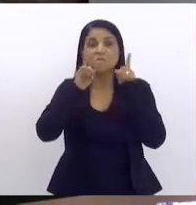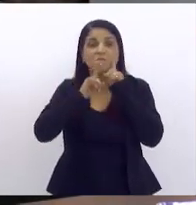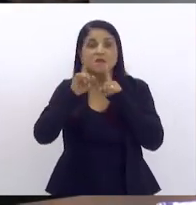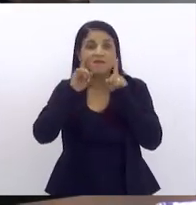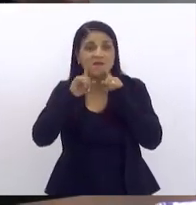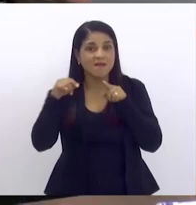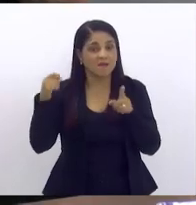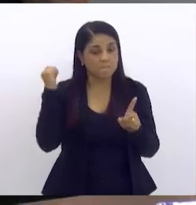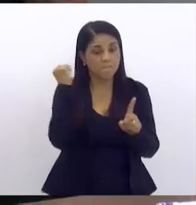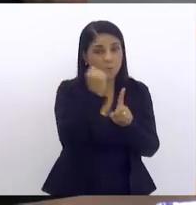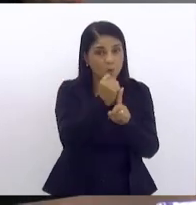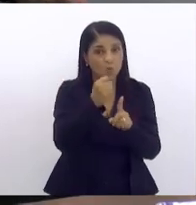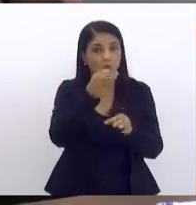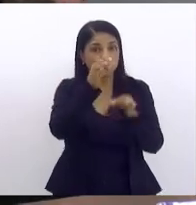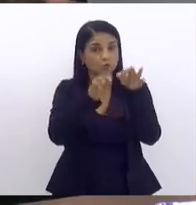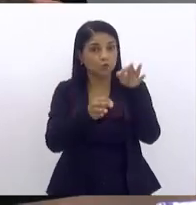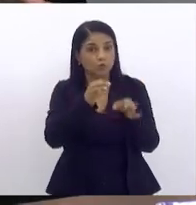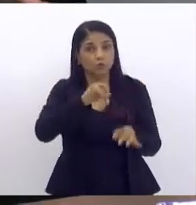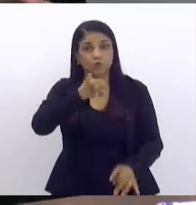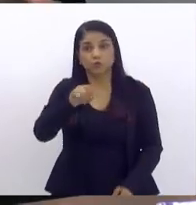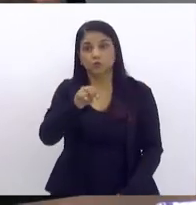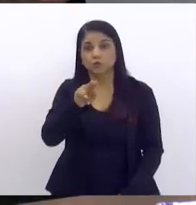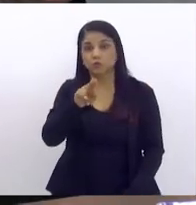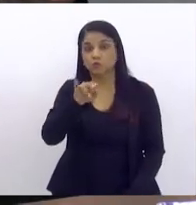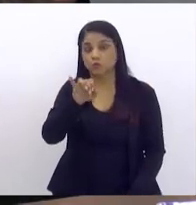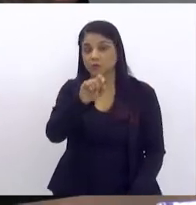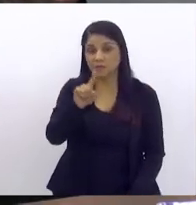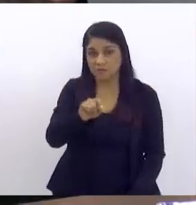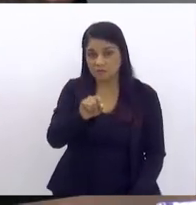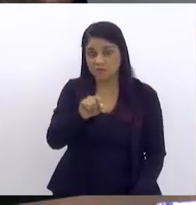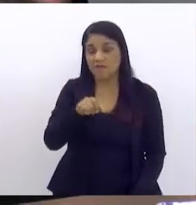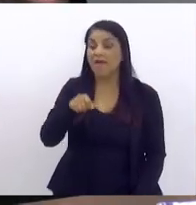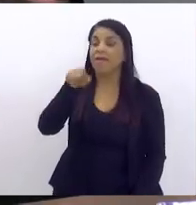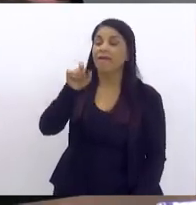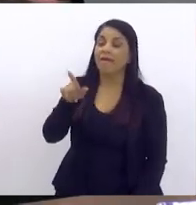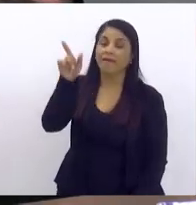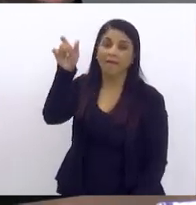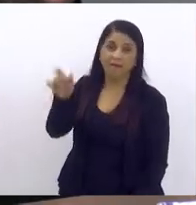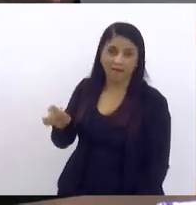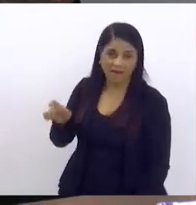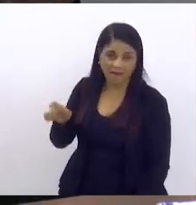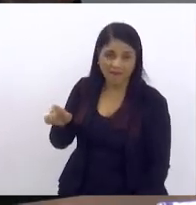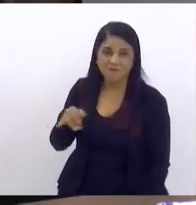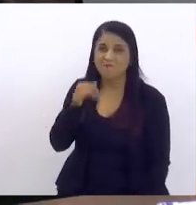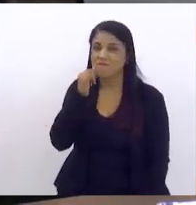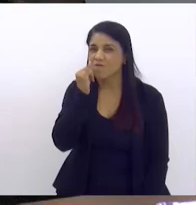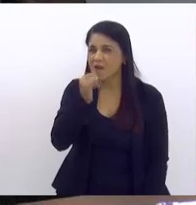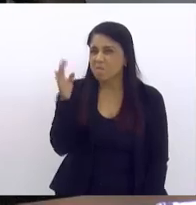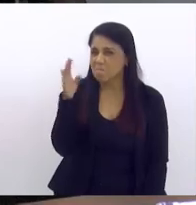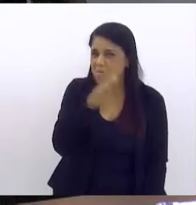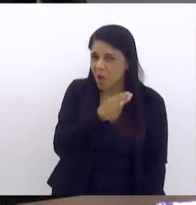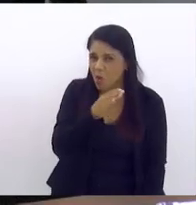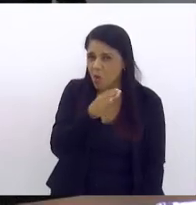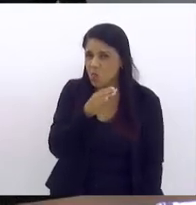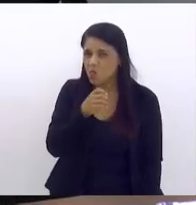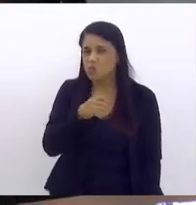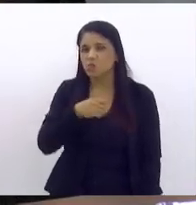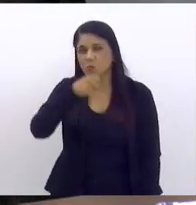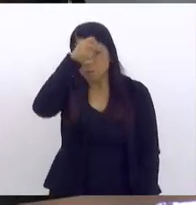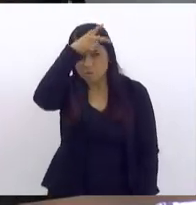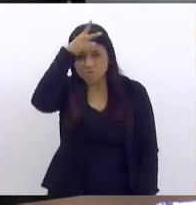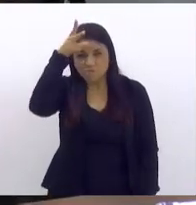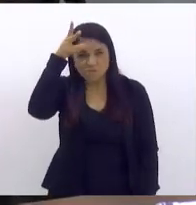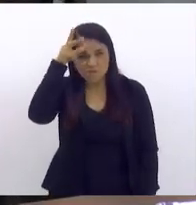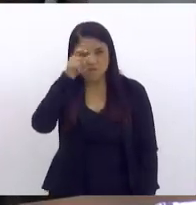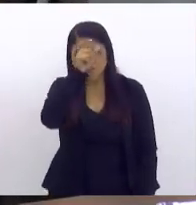improbidade administrativa, deputado Anderson Moraes. Quem é ele para falar do prefeito do PL de Itaboraí, que são o